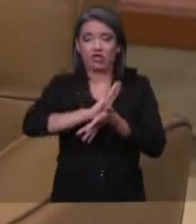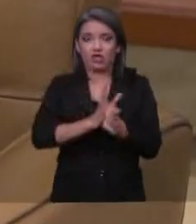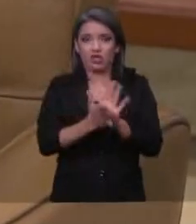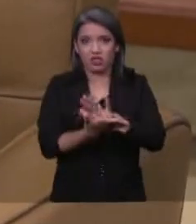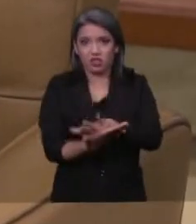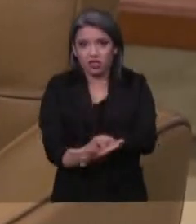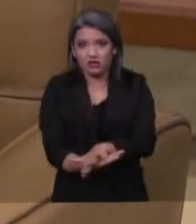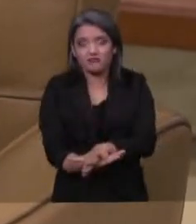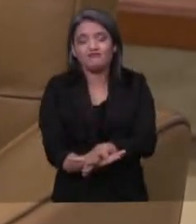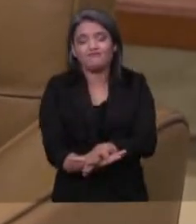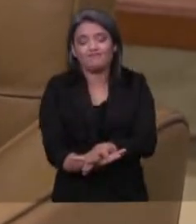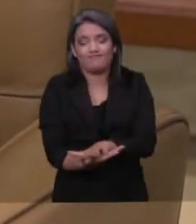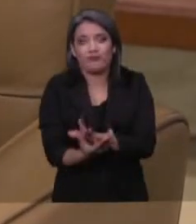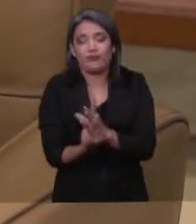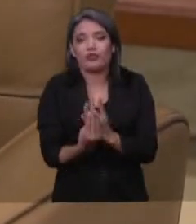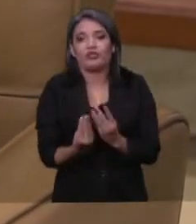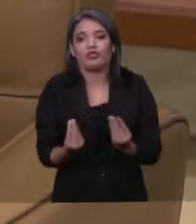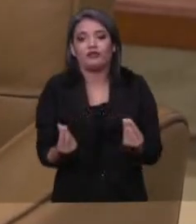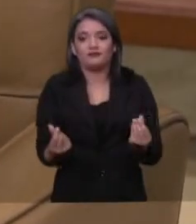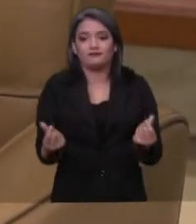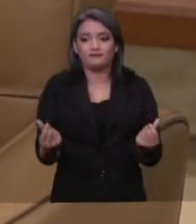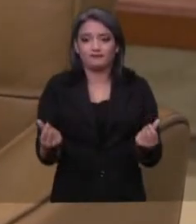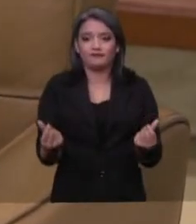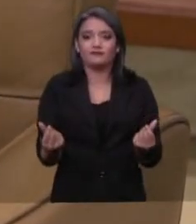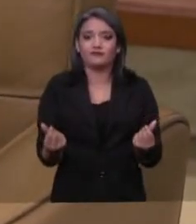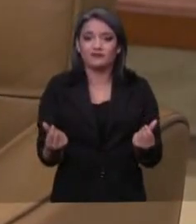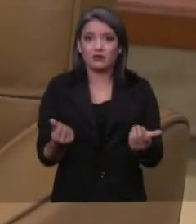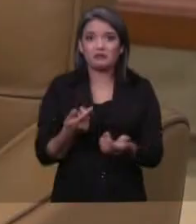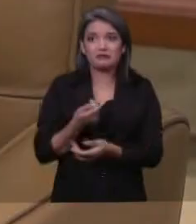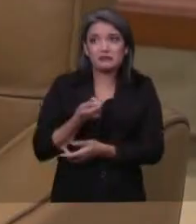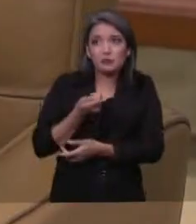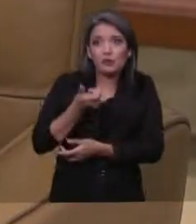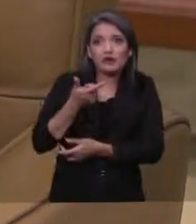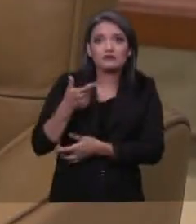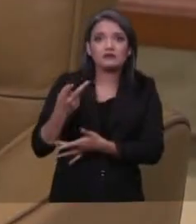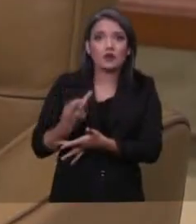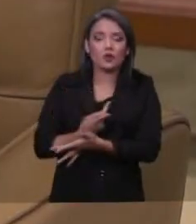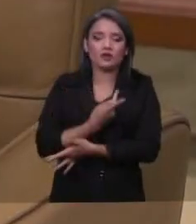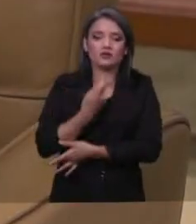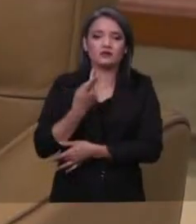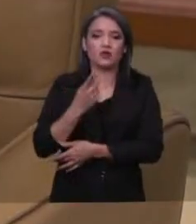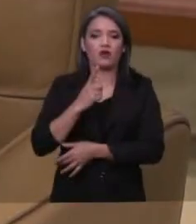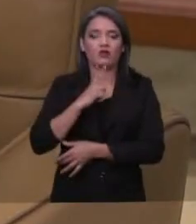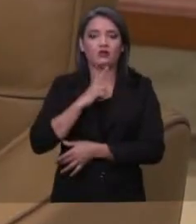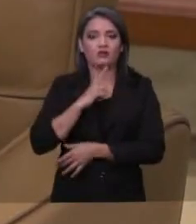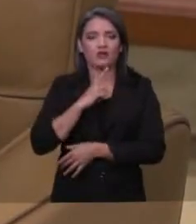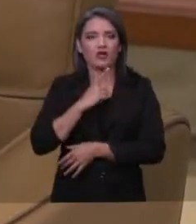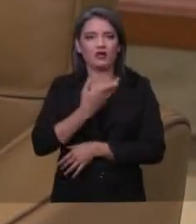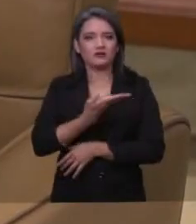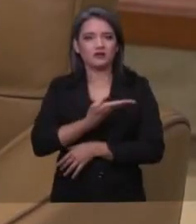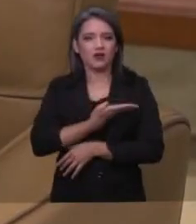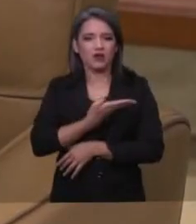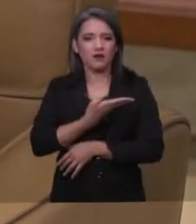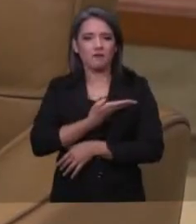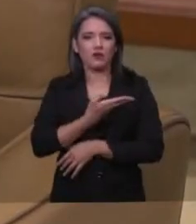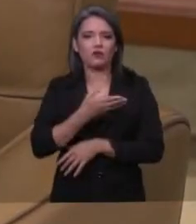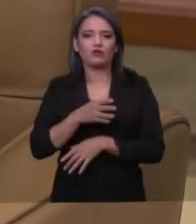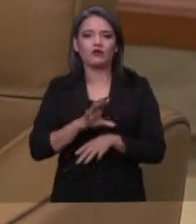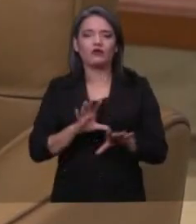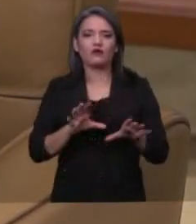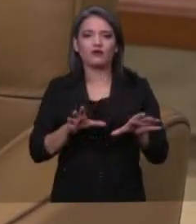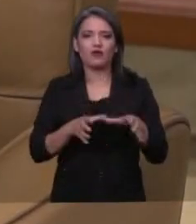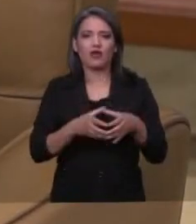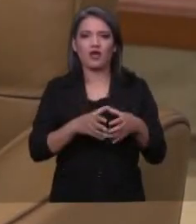da destruição da democracia, como só ia acontecer. Eu tive um colega na Comissão de